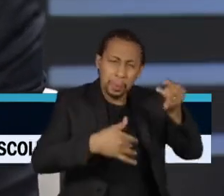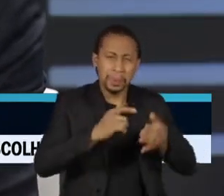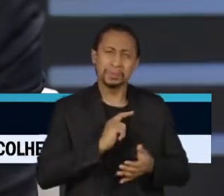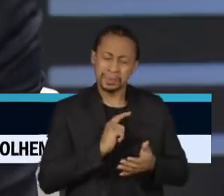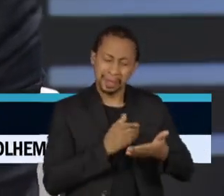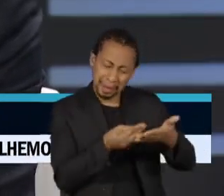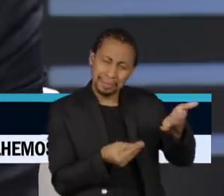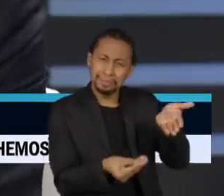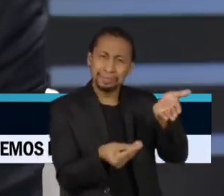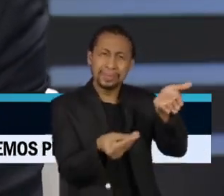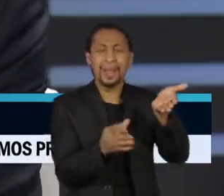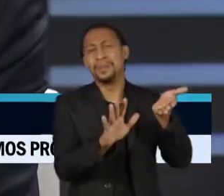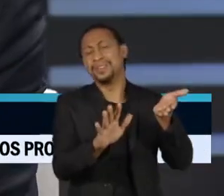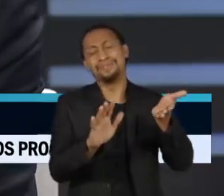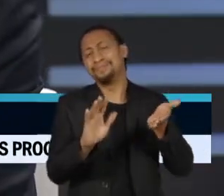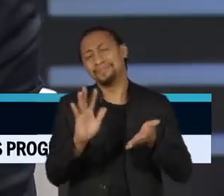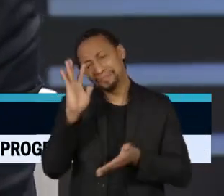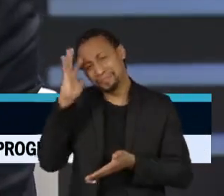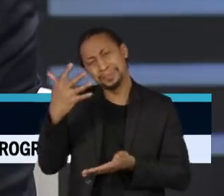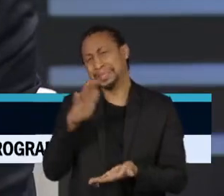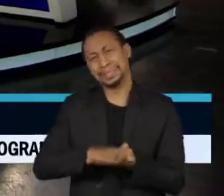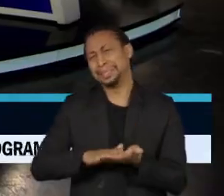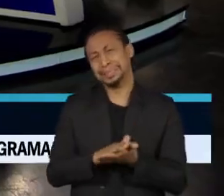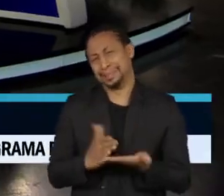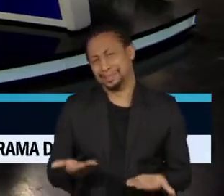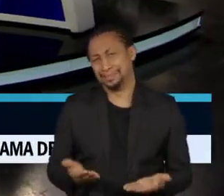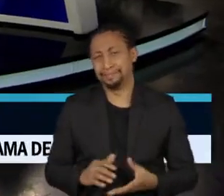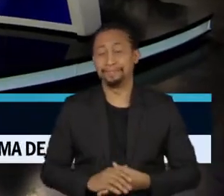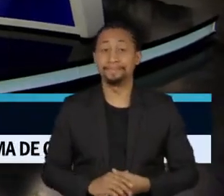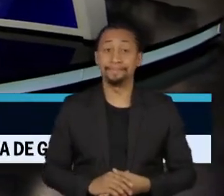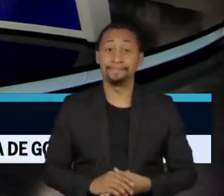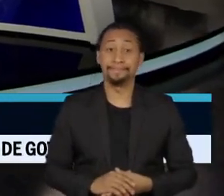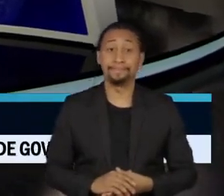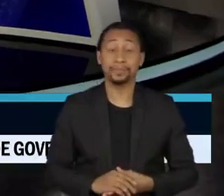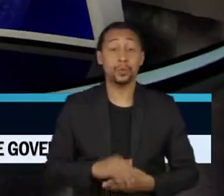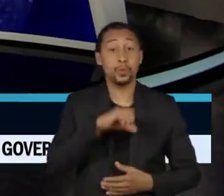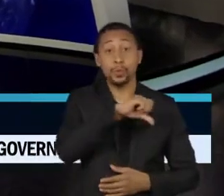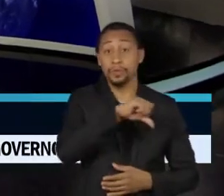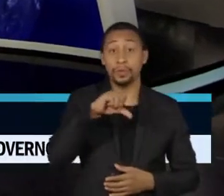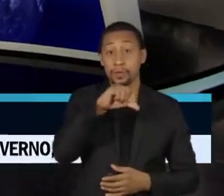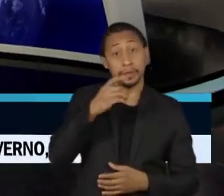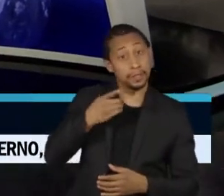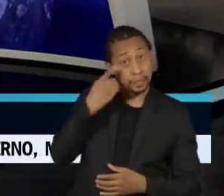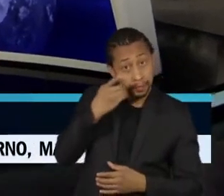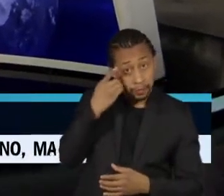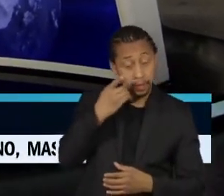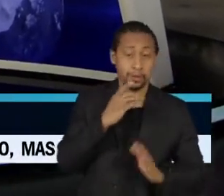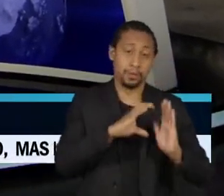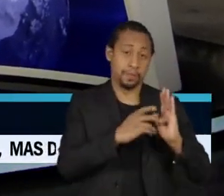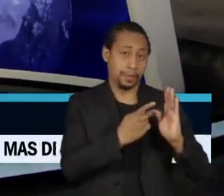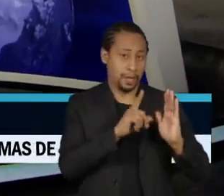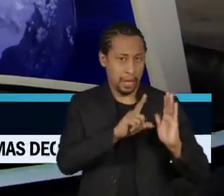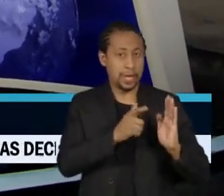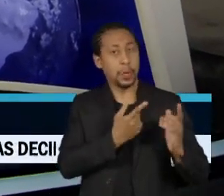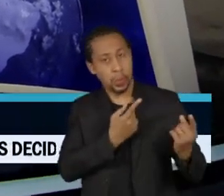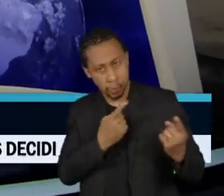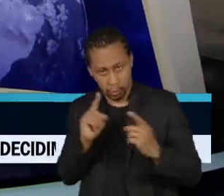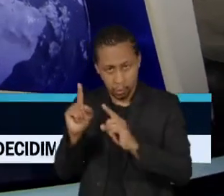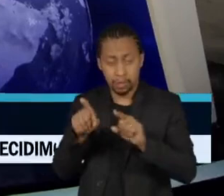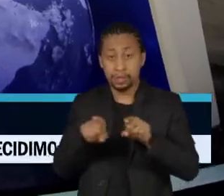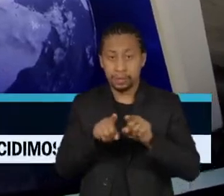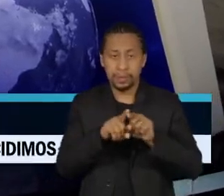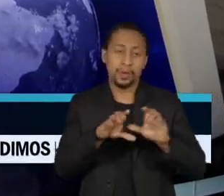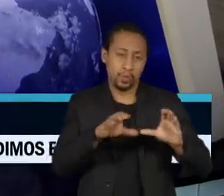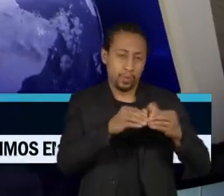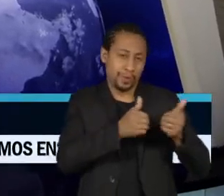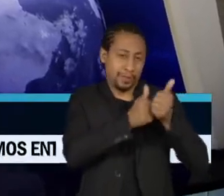hoje presidente, não vai levar a nada. A oposição de 99 deputados do PL, mais o capital político do presidente Bolsonaro, podem dar